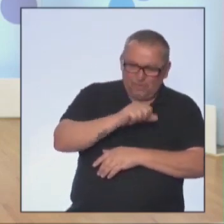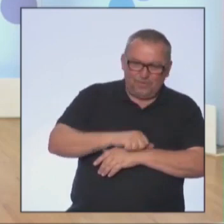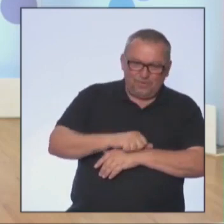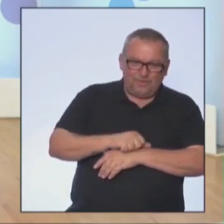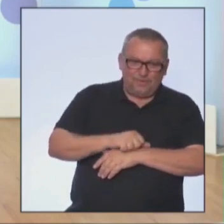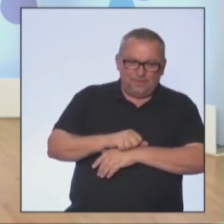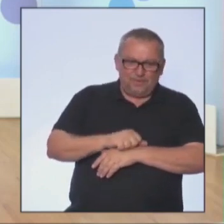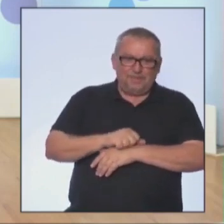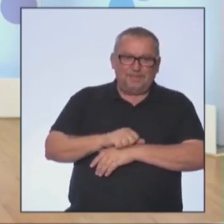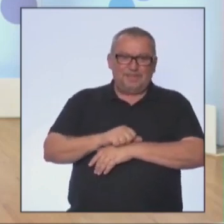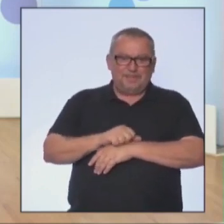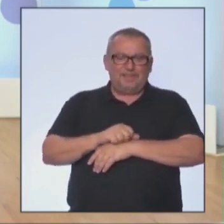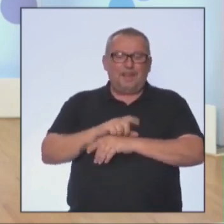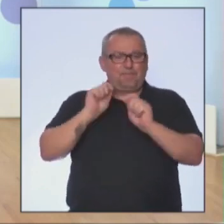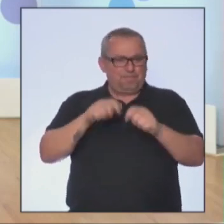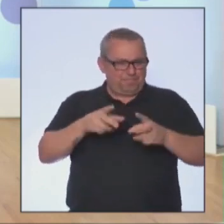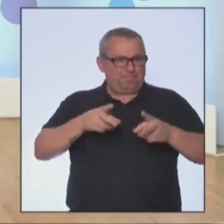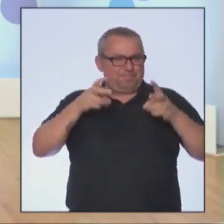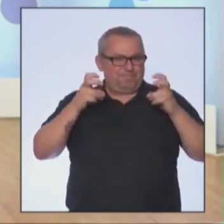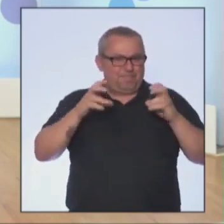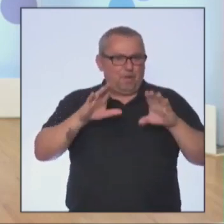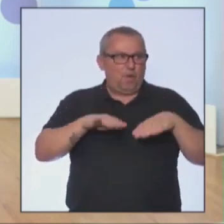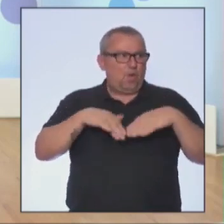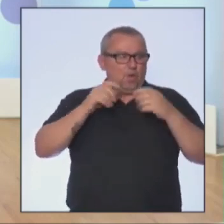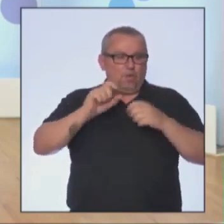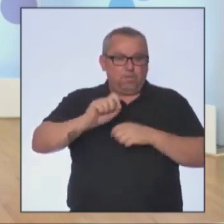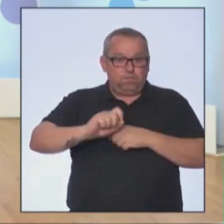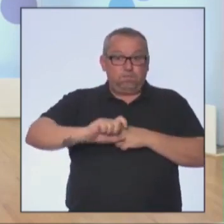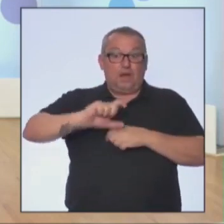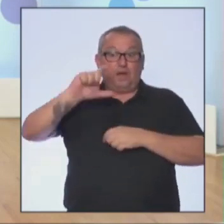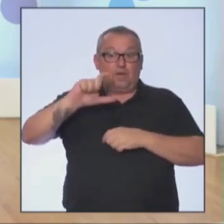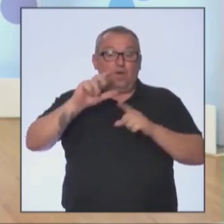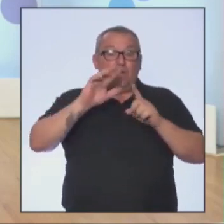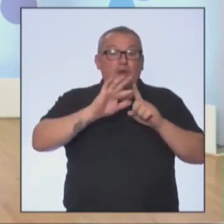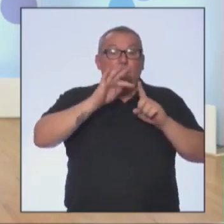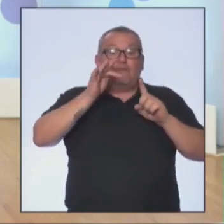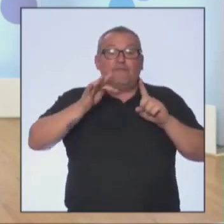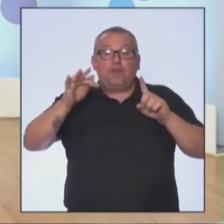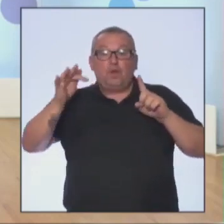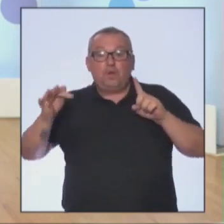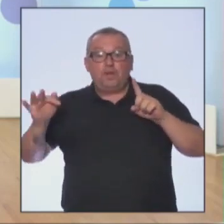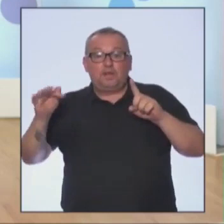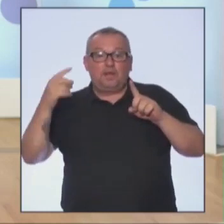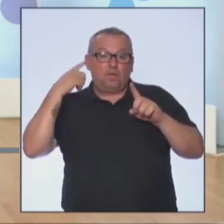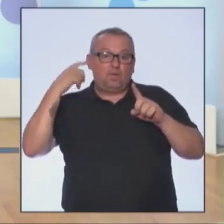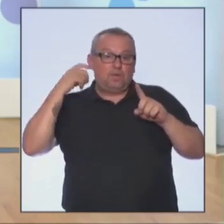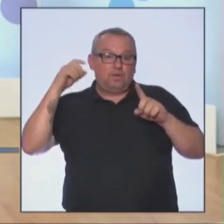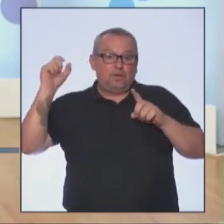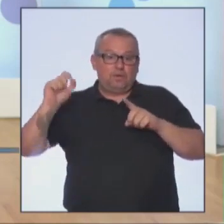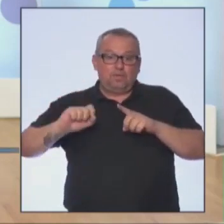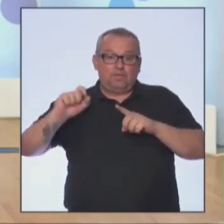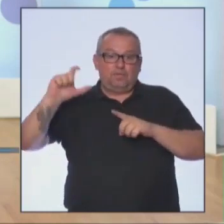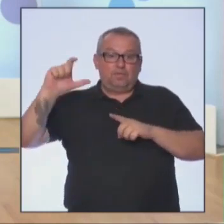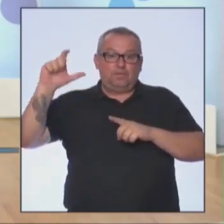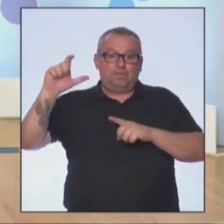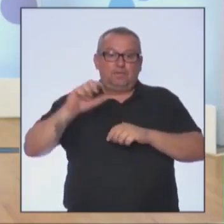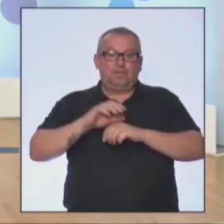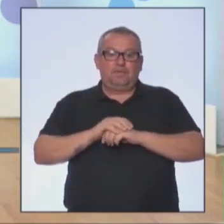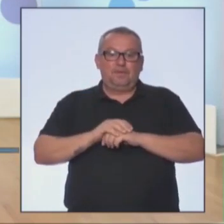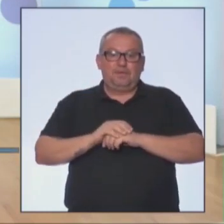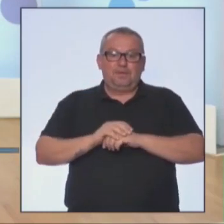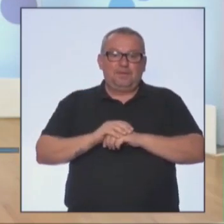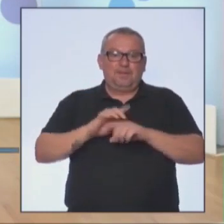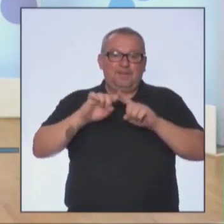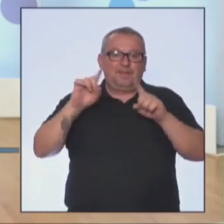Rapaz, é agudo, hein? Deu para perceber que quanto maior a frequência, o que vai acontecer então com o som? O som fica mais agudo. E